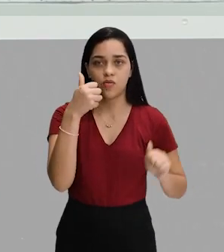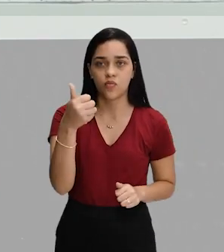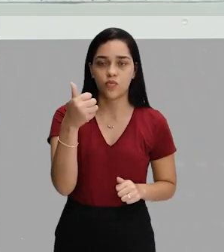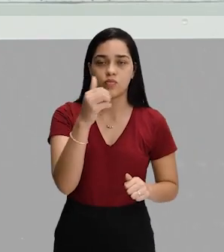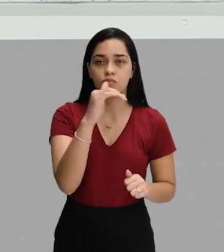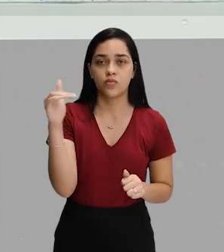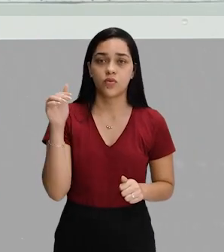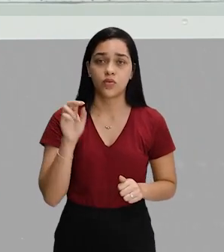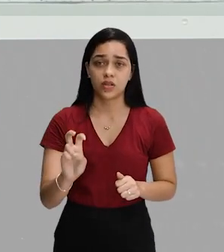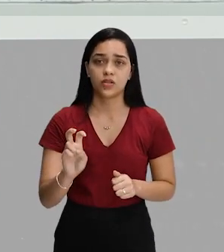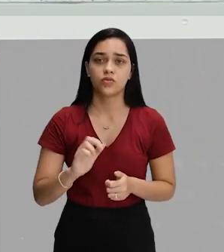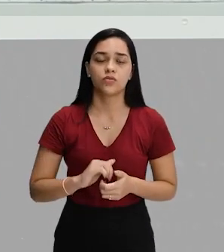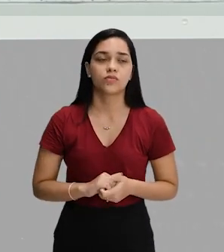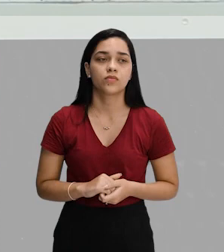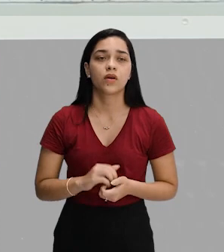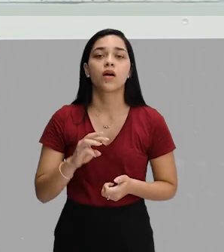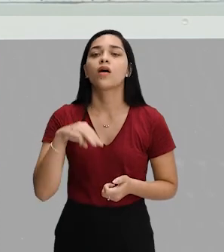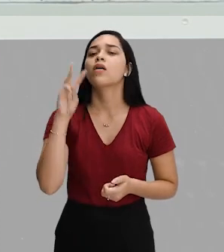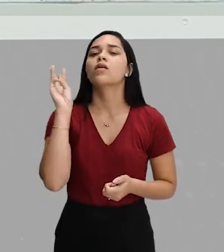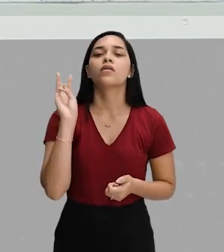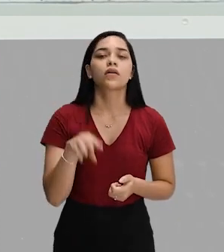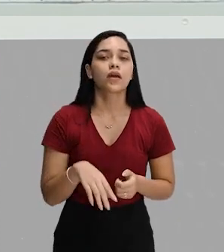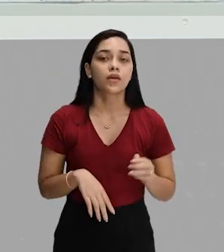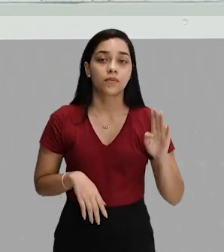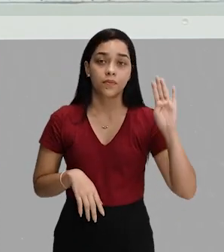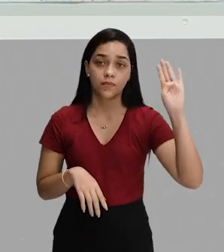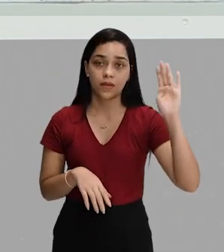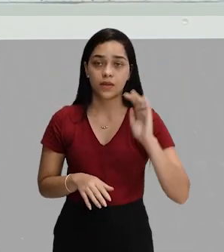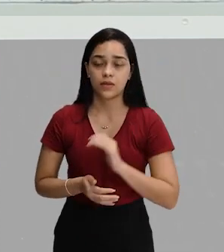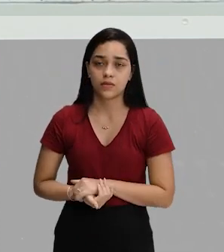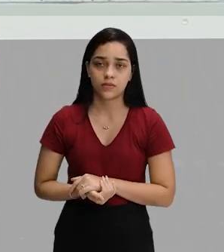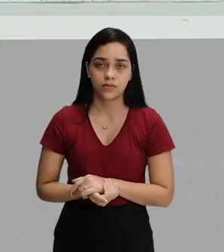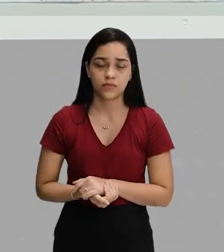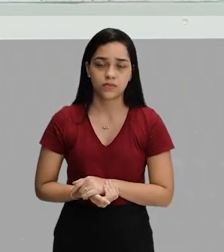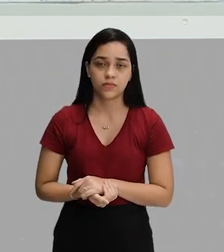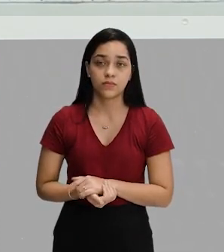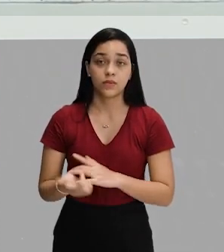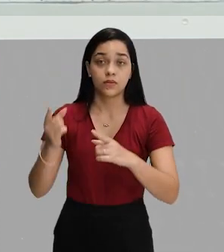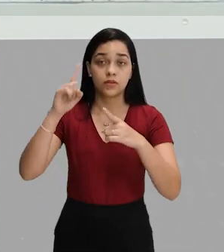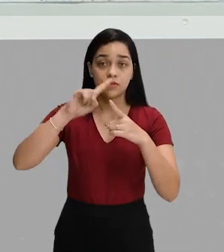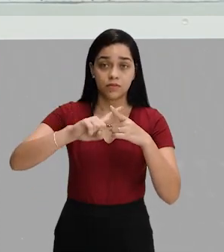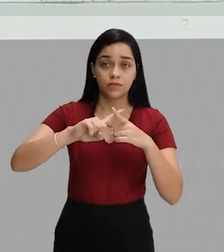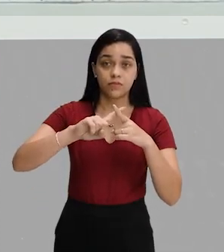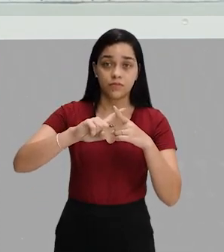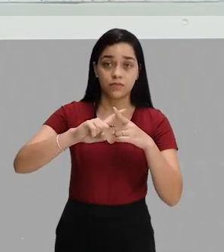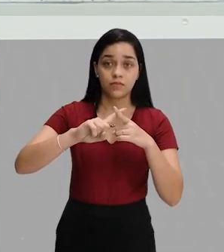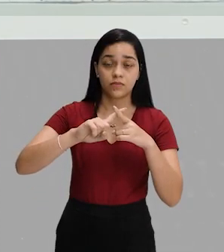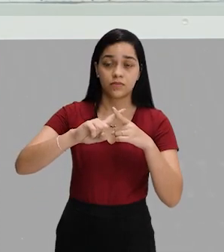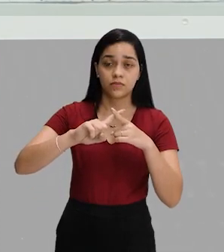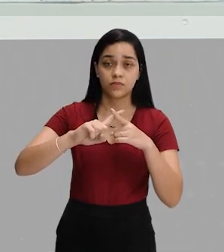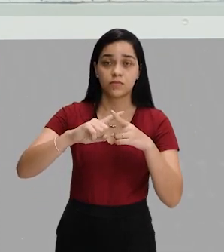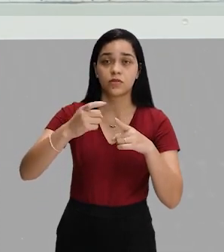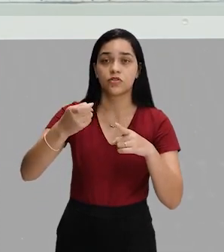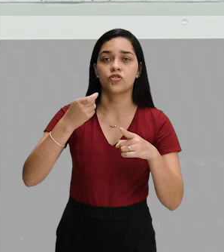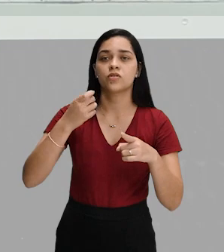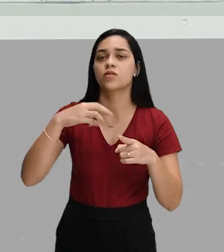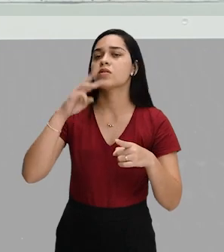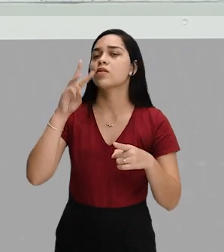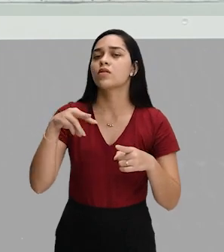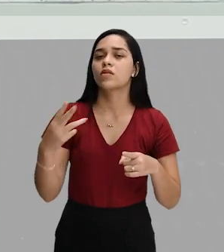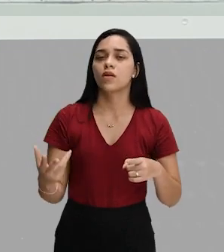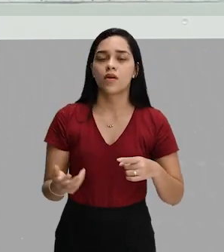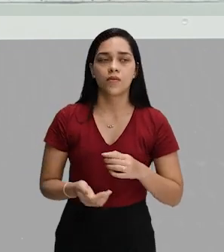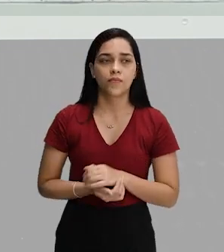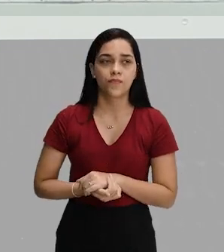1/5. Quem é o meu coeficiente B? É o cara que multiplica o x. Quem é que multiplica o x? Está aqui,